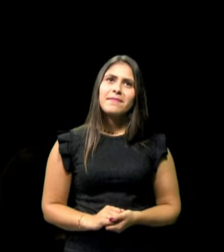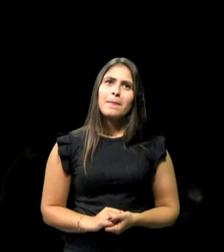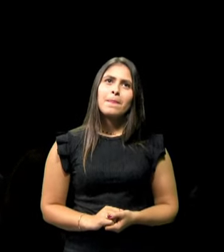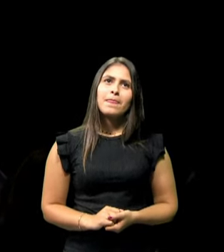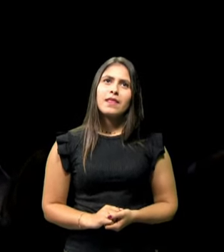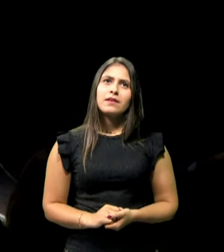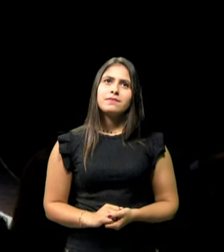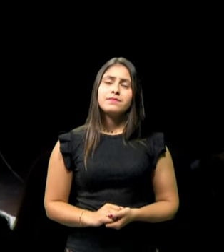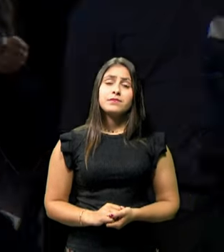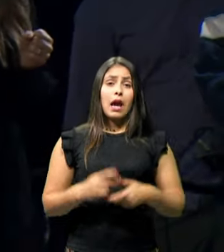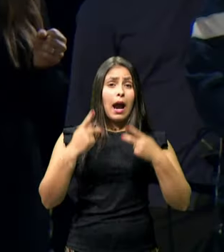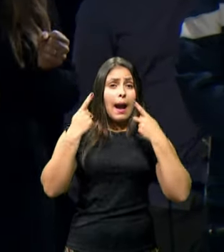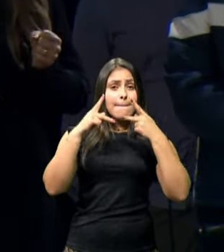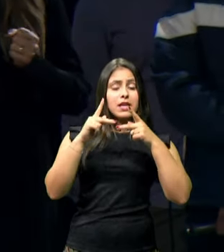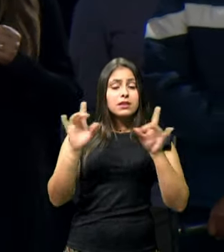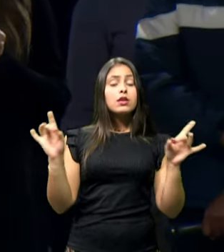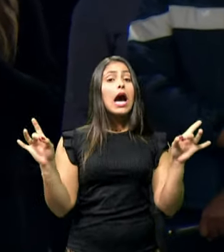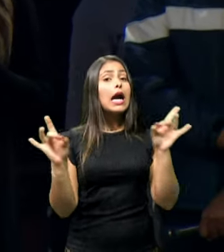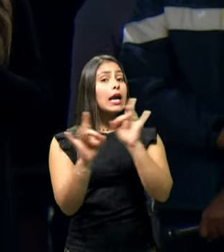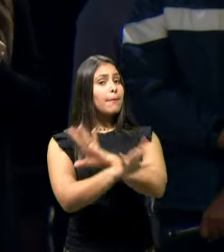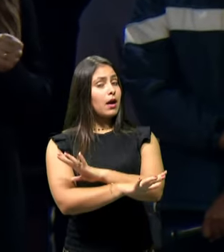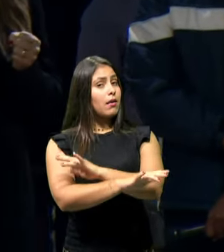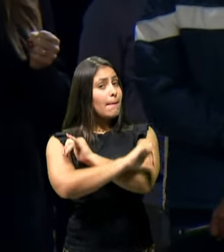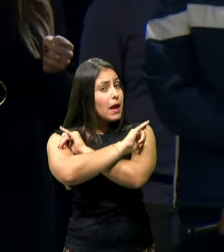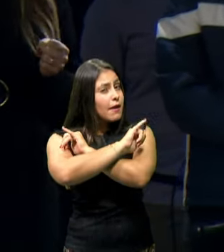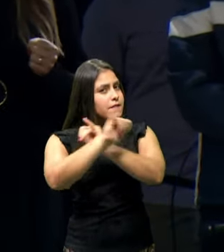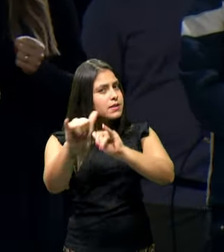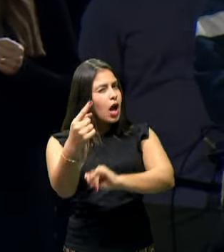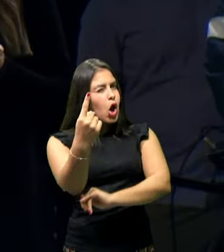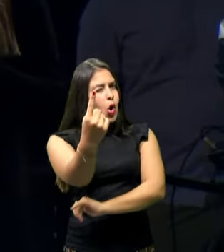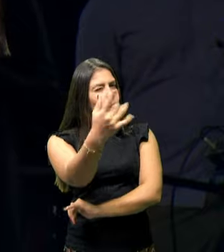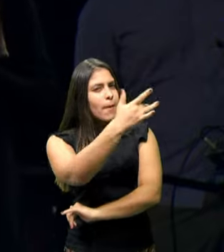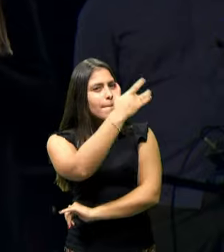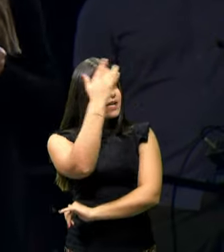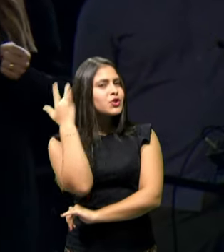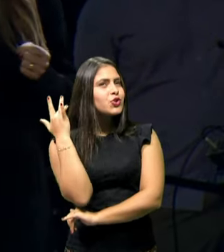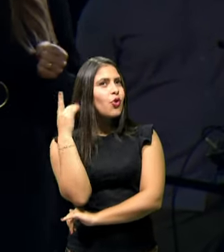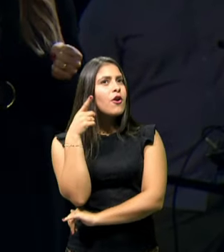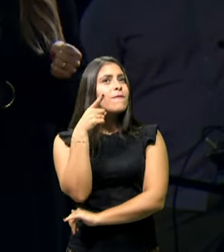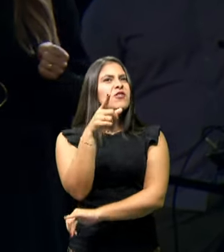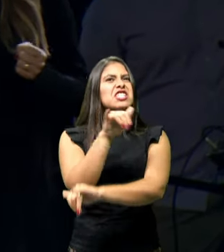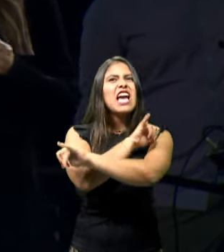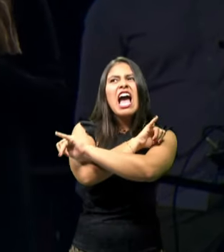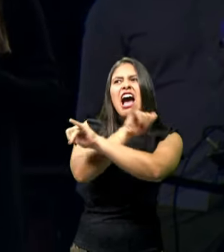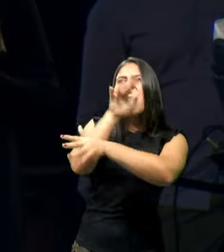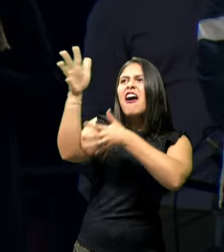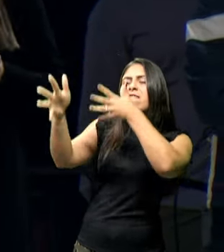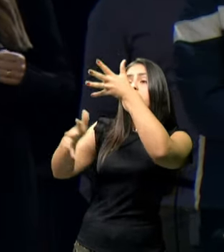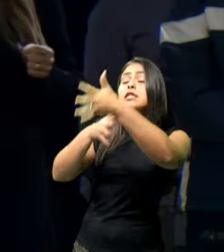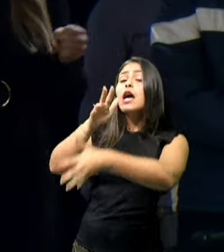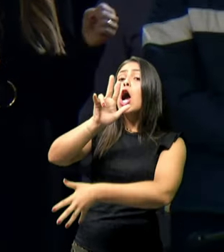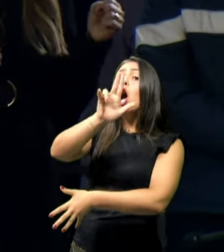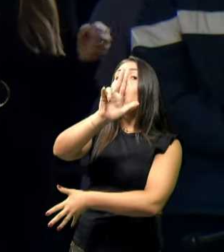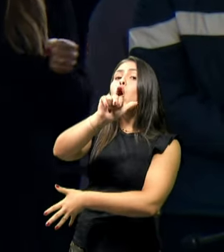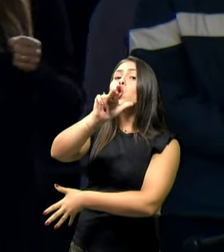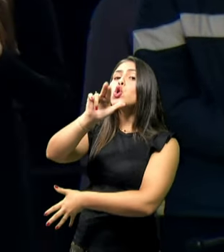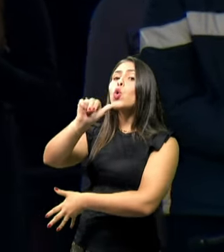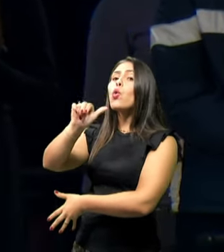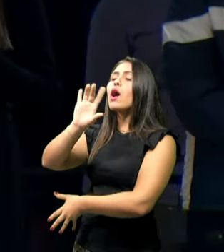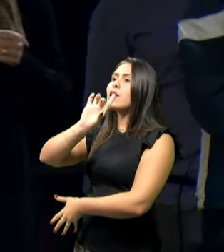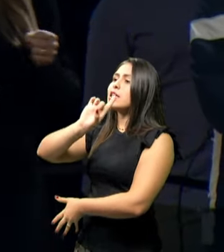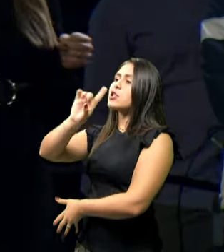Eu vou encerrar minha palavra dizendo aqui para alguém: nunca diga que Deus não te